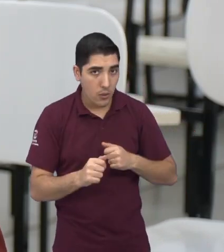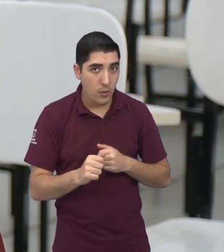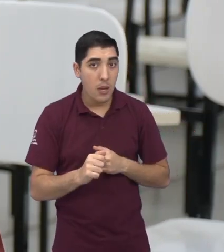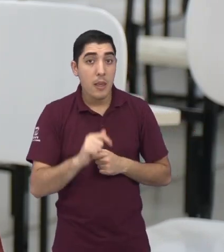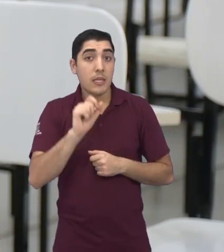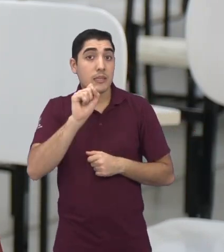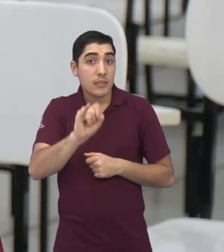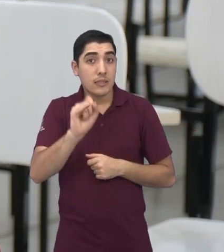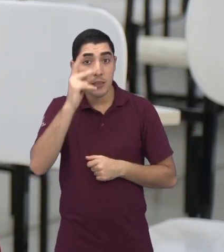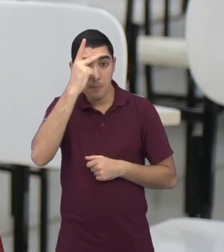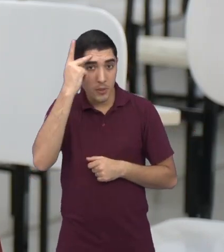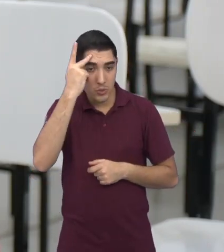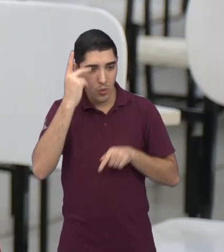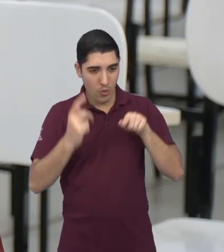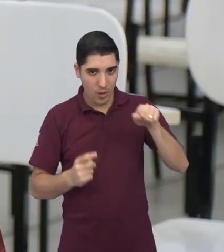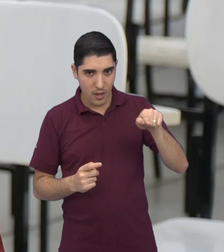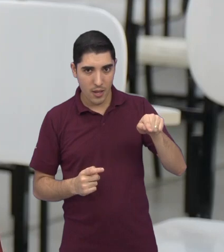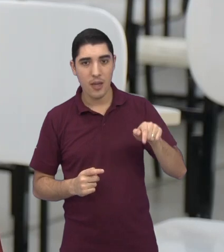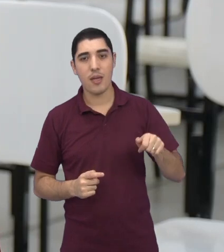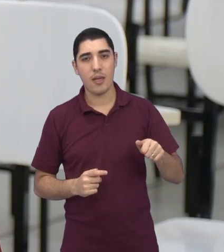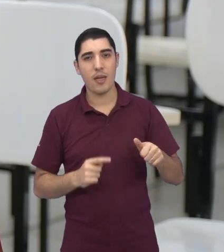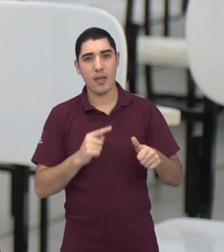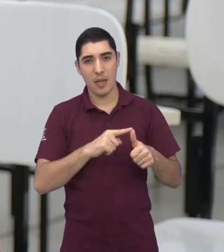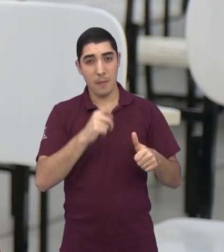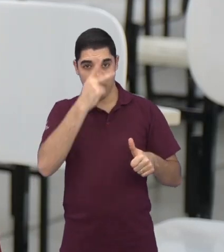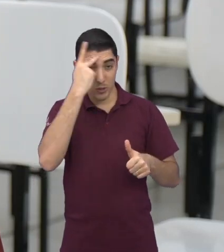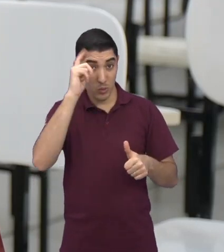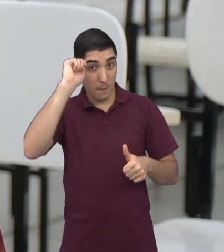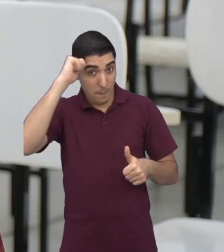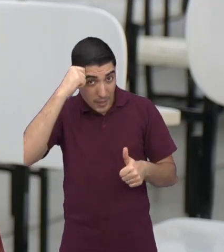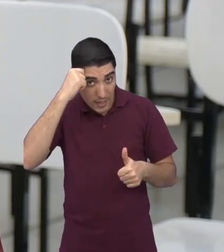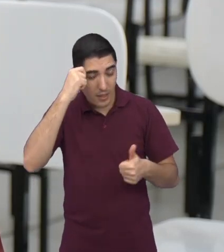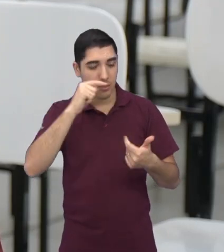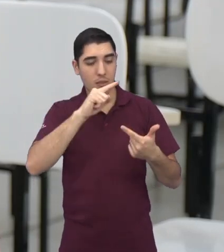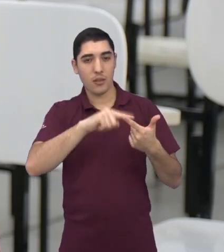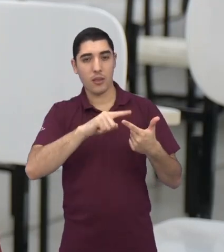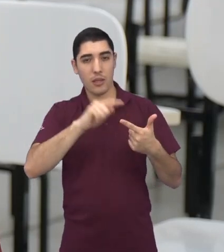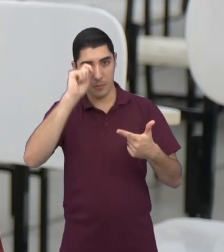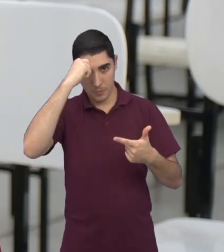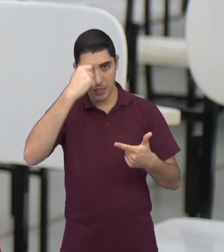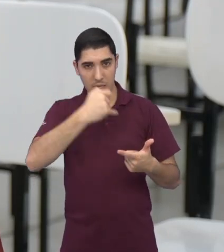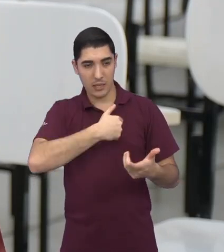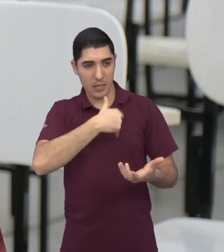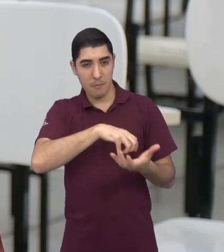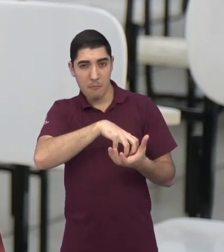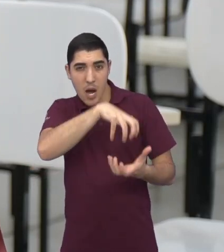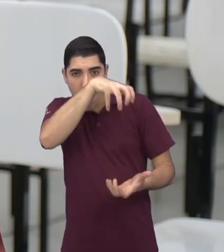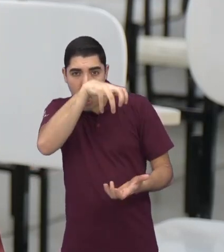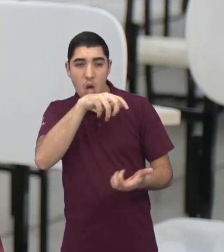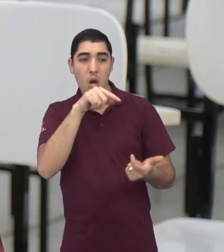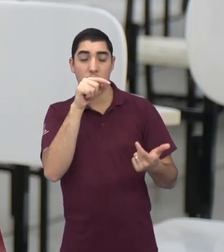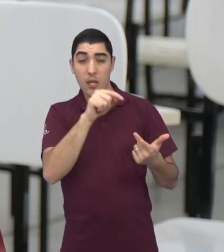pessoa uma pessoa da terceira idade ser preterida